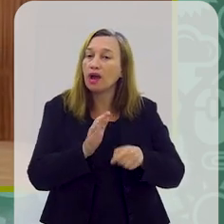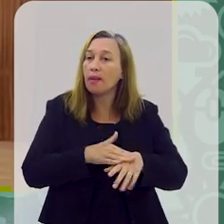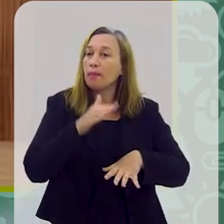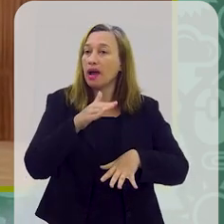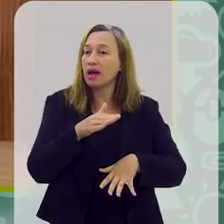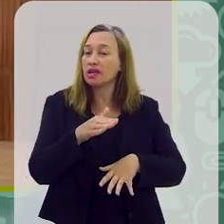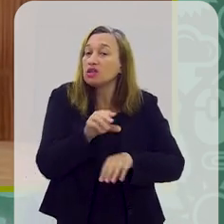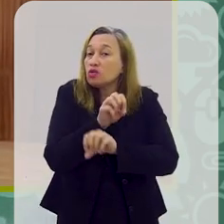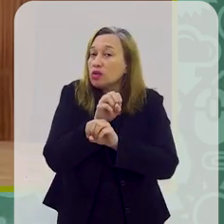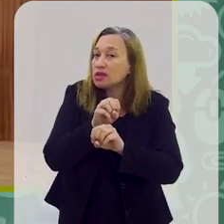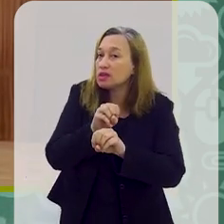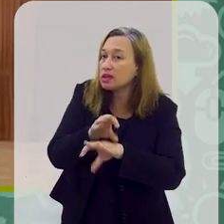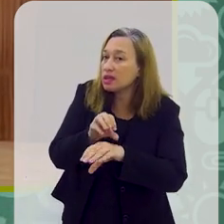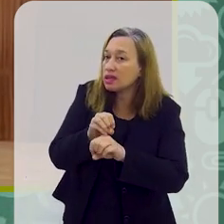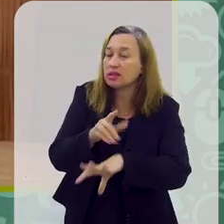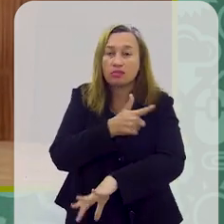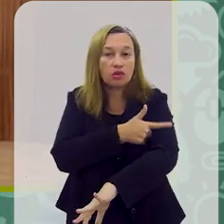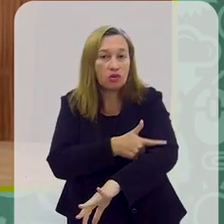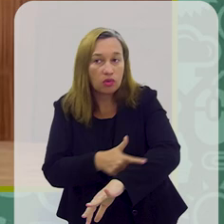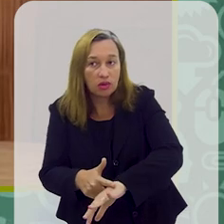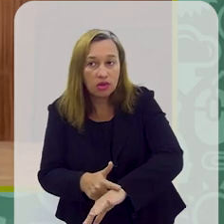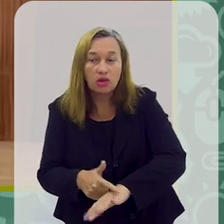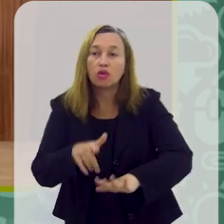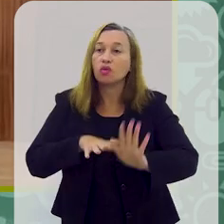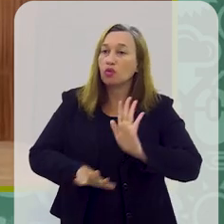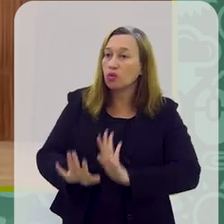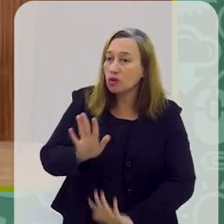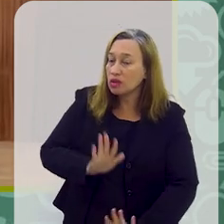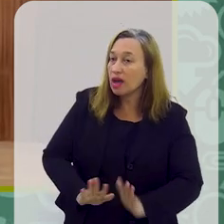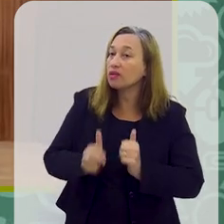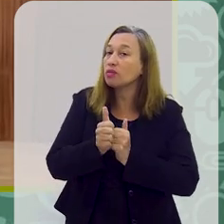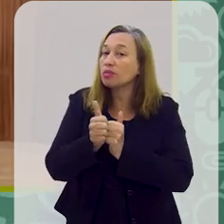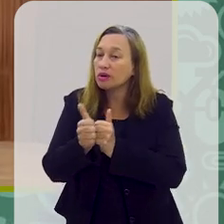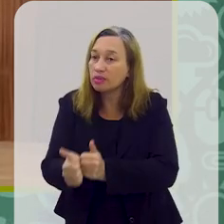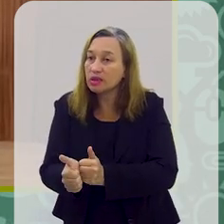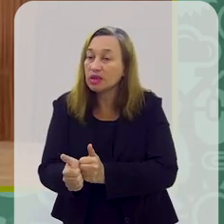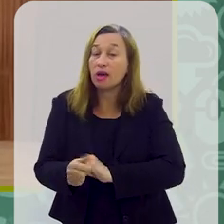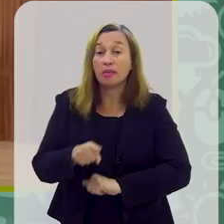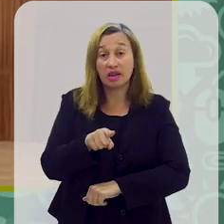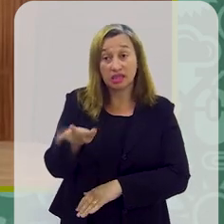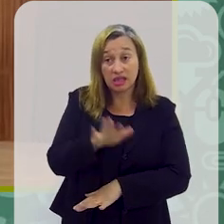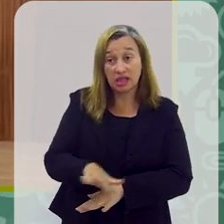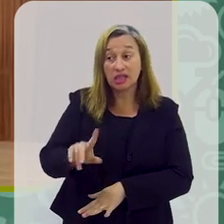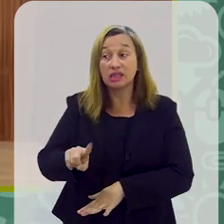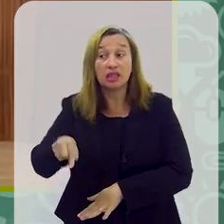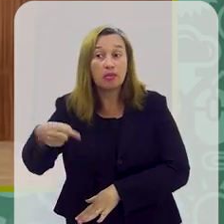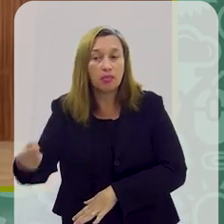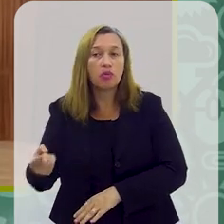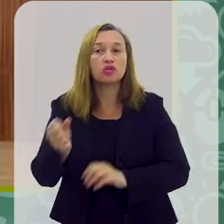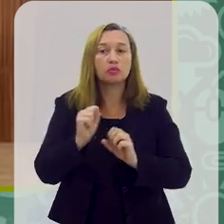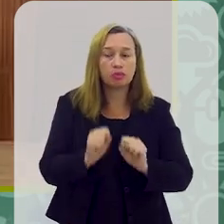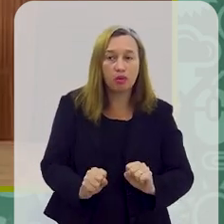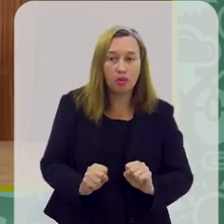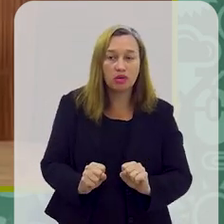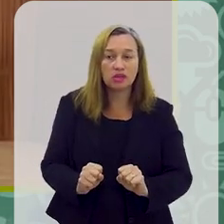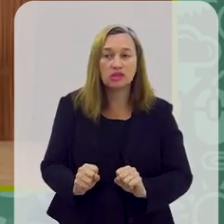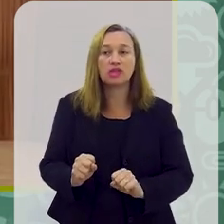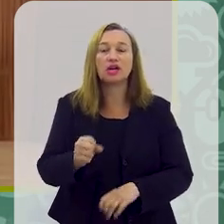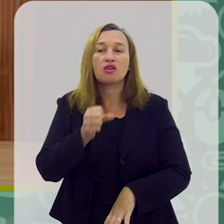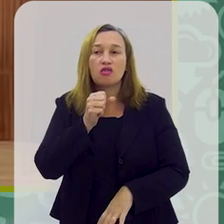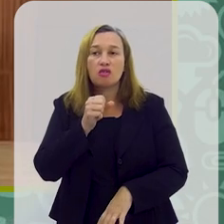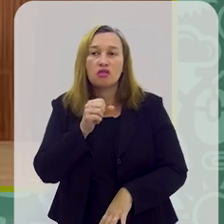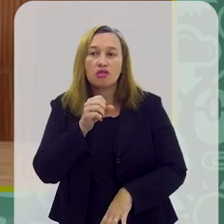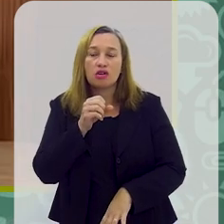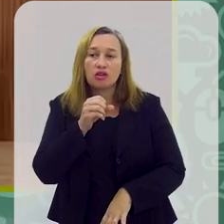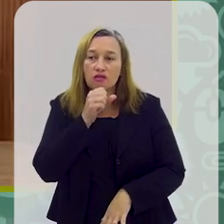controle maior, com educação, com cuidado, com acompanhamento, para que essa criança depois possa navegar aí,